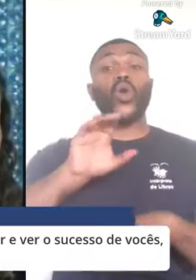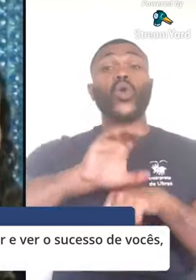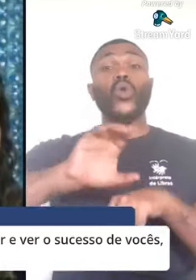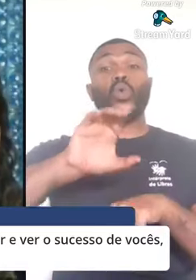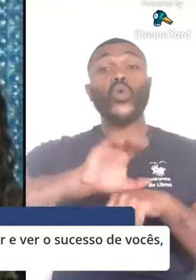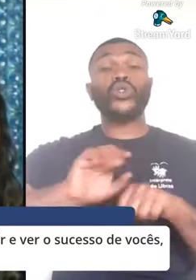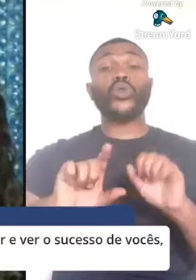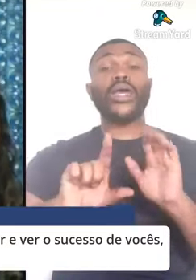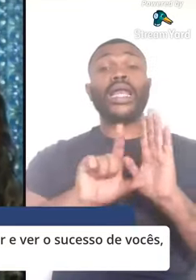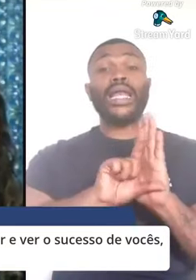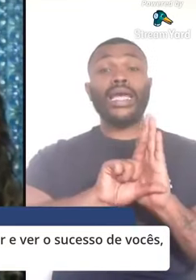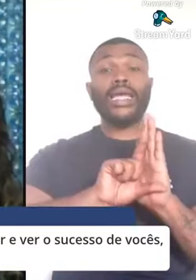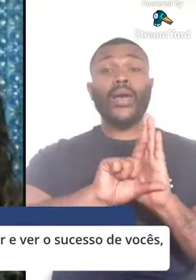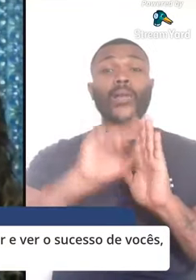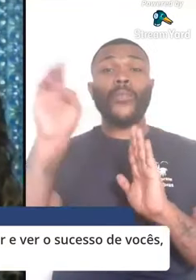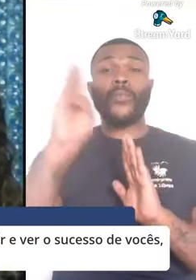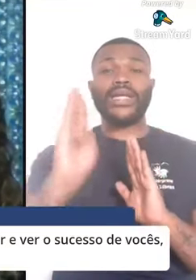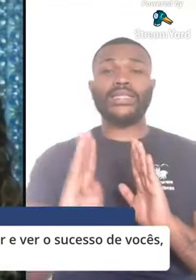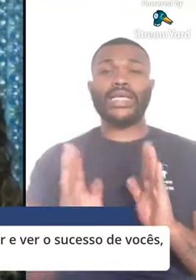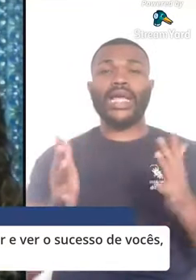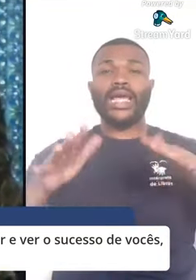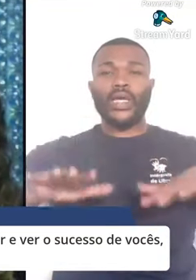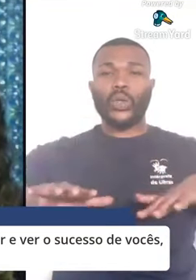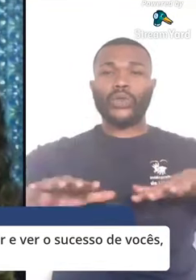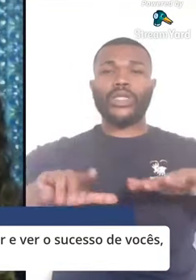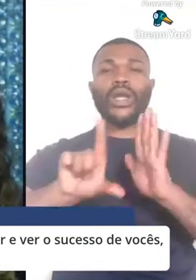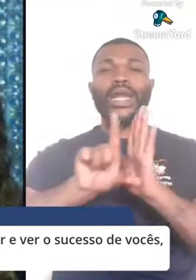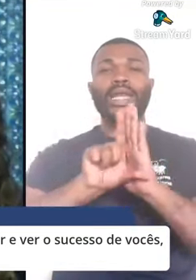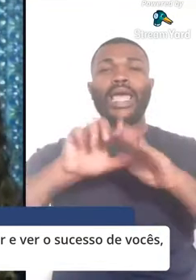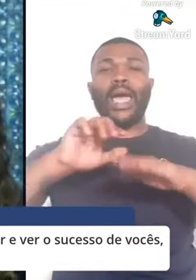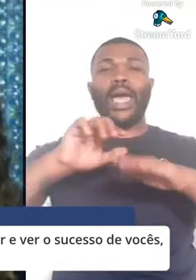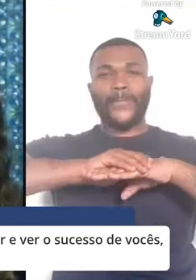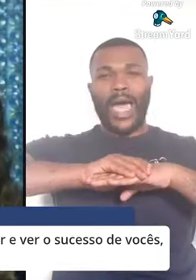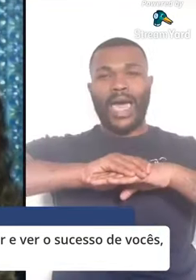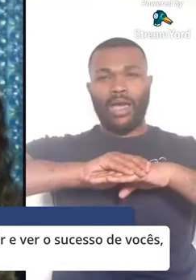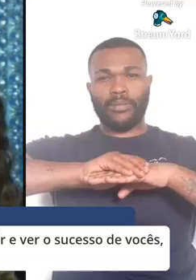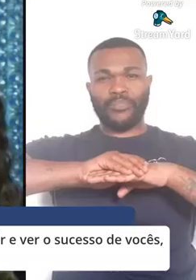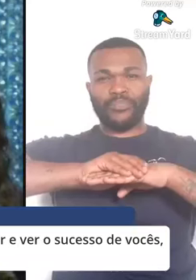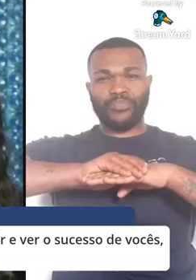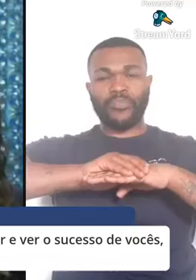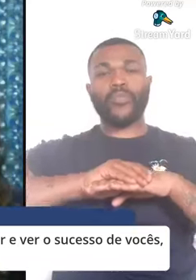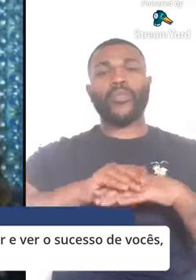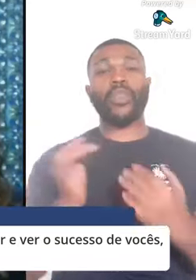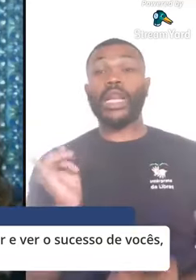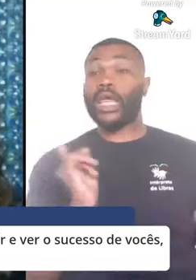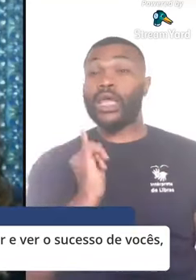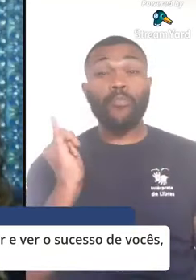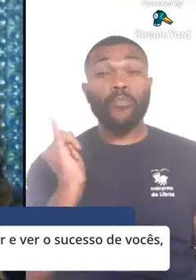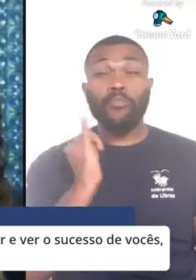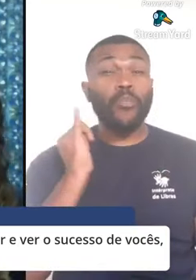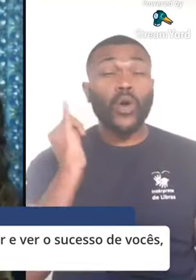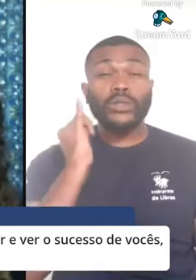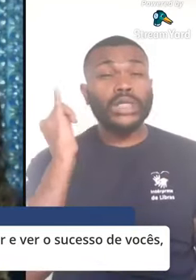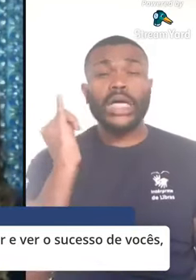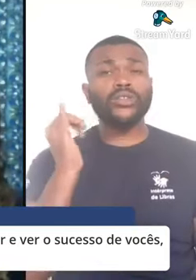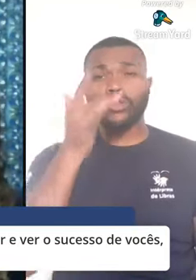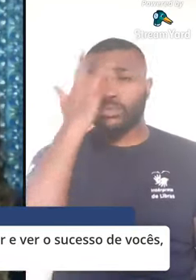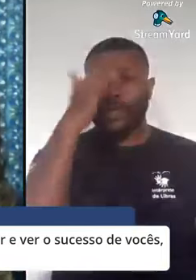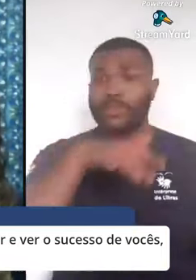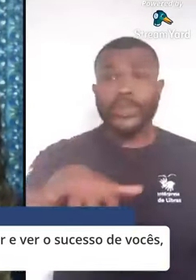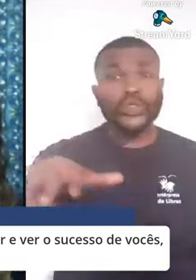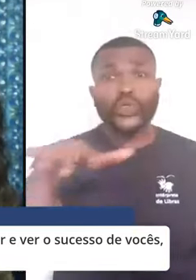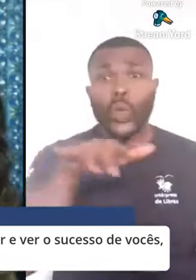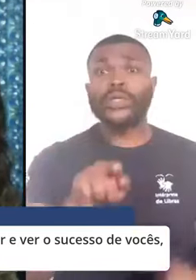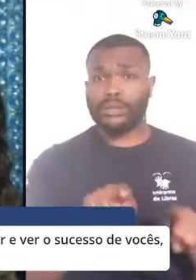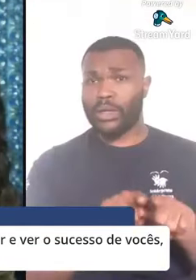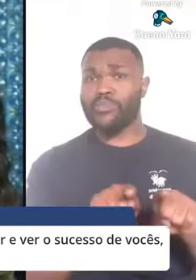Inclusão. Porque é uma coisa que a gente acha fundamental, e aí para qualquer pessoa, não só para as empresas, né? conhecer